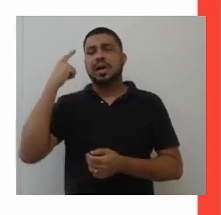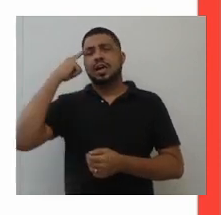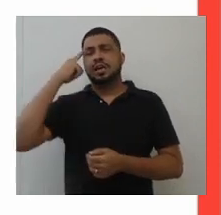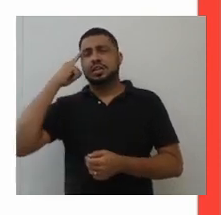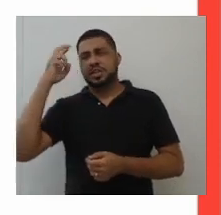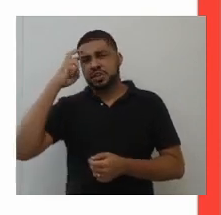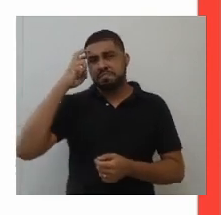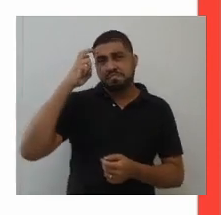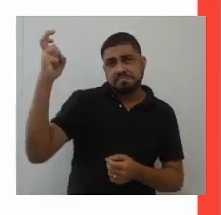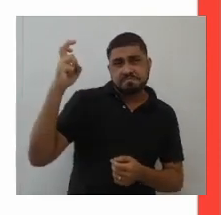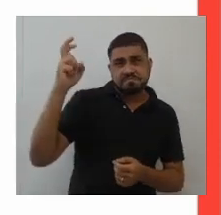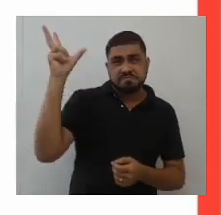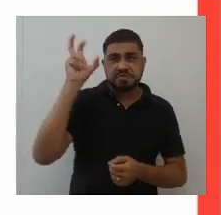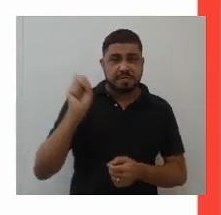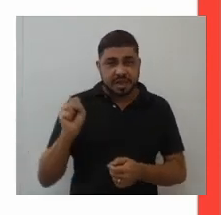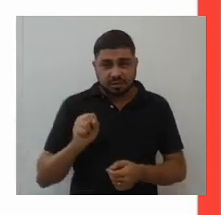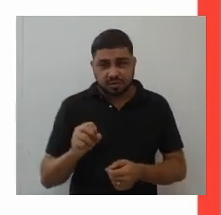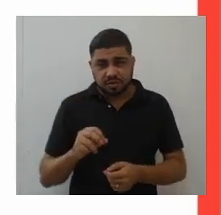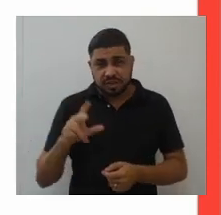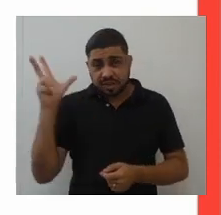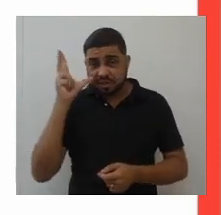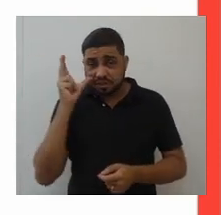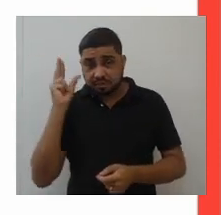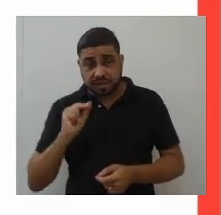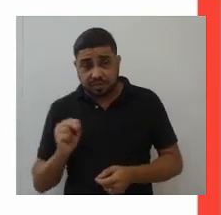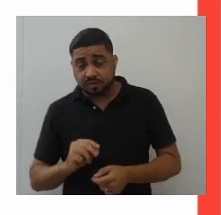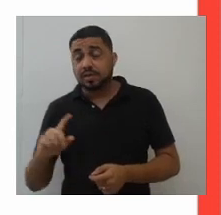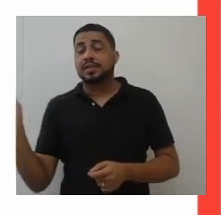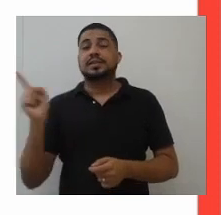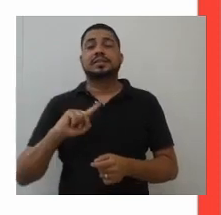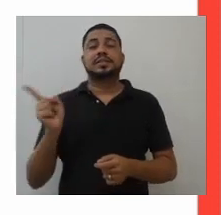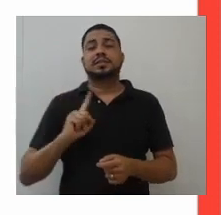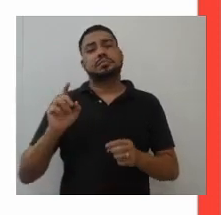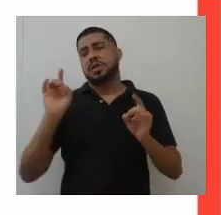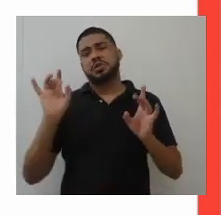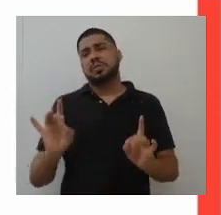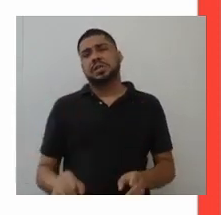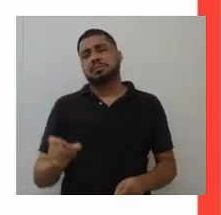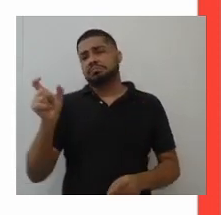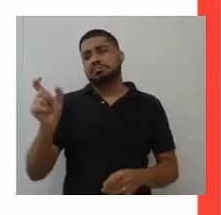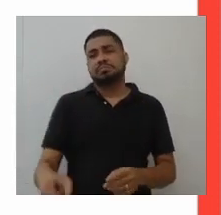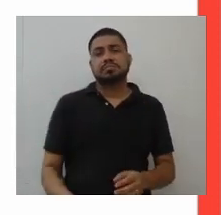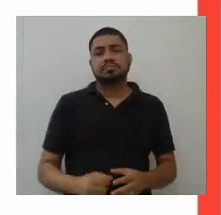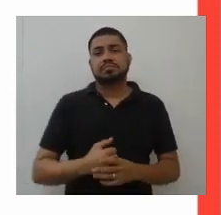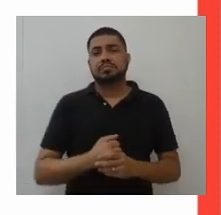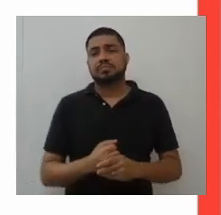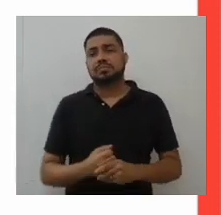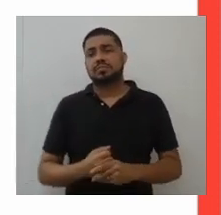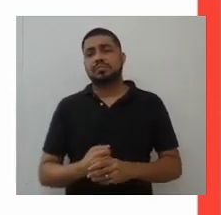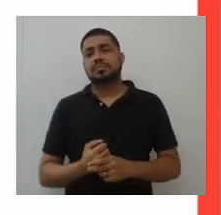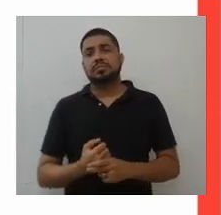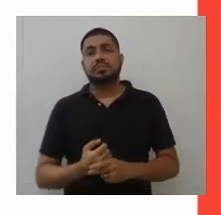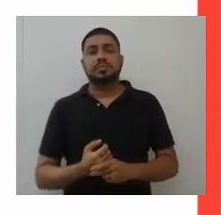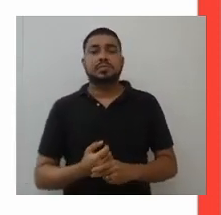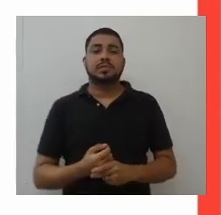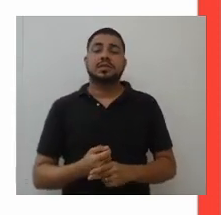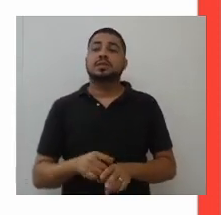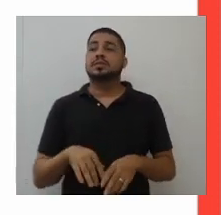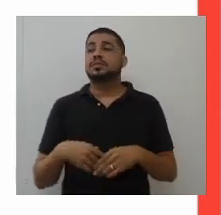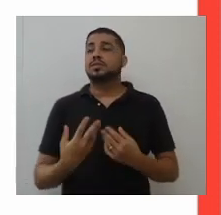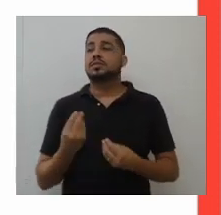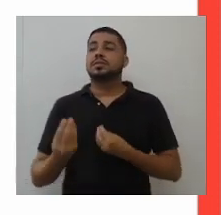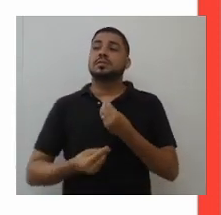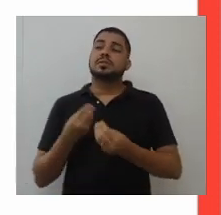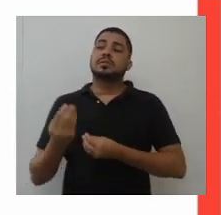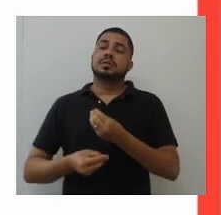é esperto, mas não tem nada a ver com esperto. Expert é um especialista. Ah, he is an expert. Ele é um especialista. E como